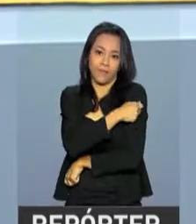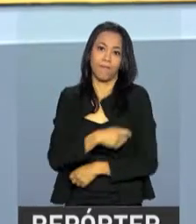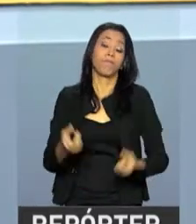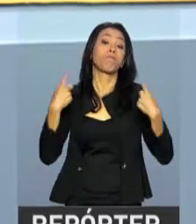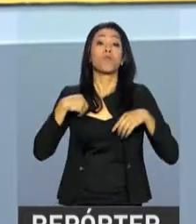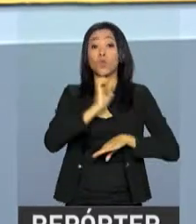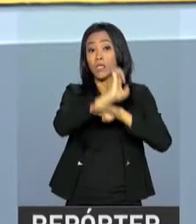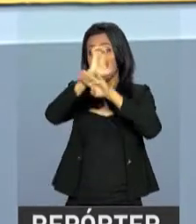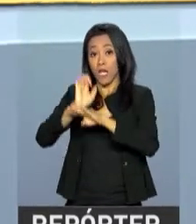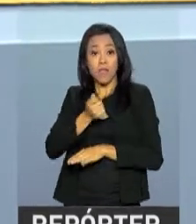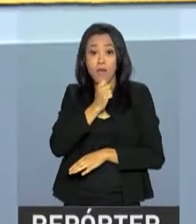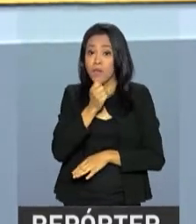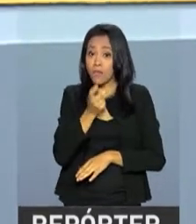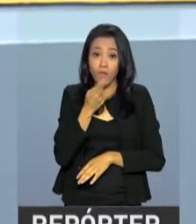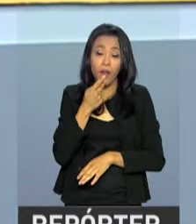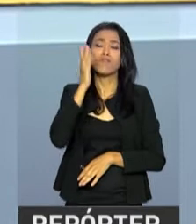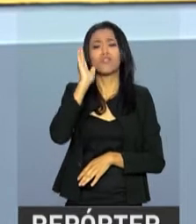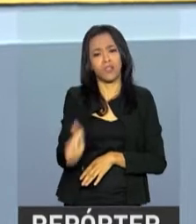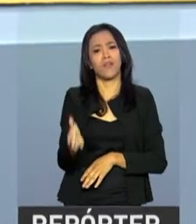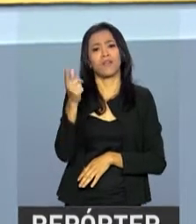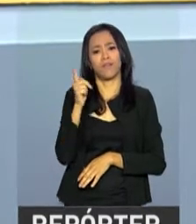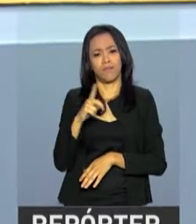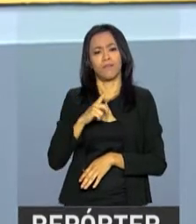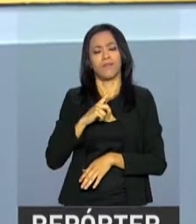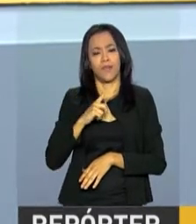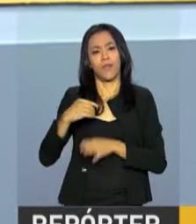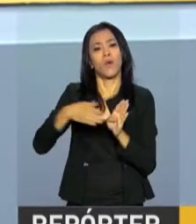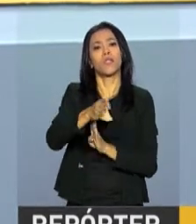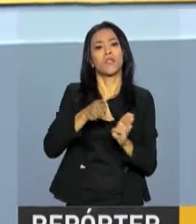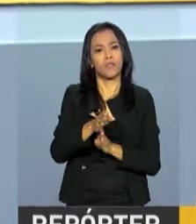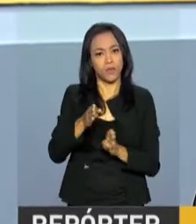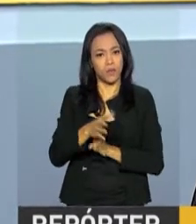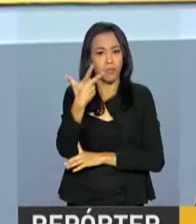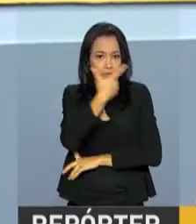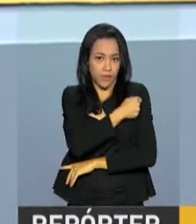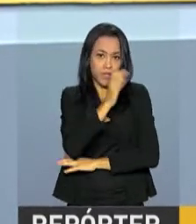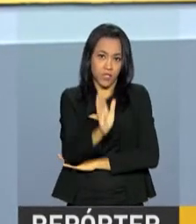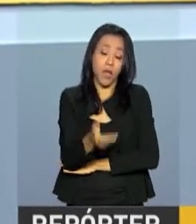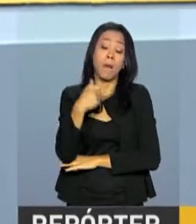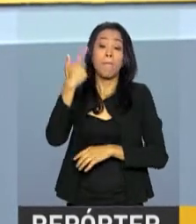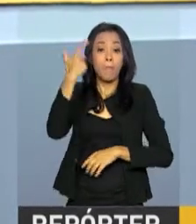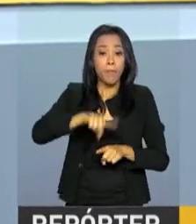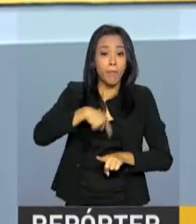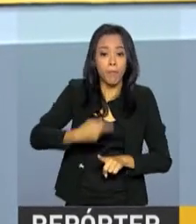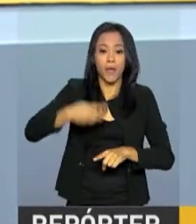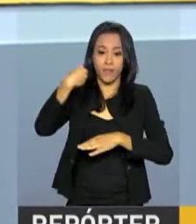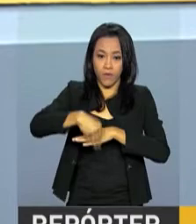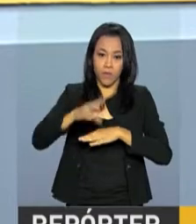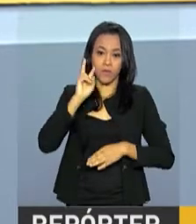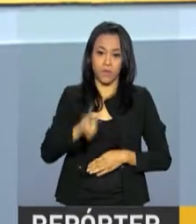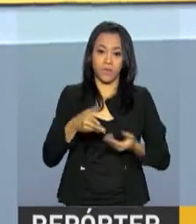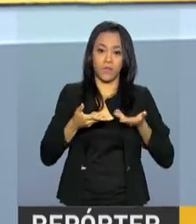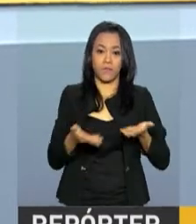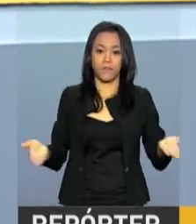que não foram citados na matéria já fazem parte da área de recomendação permanente da vacina mais informações você encontra no site do